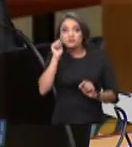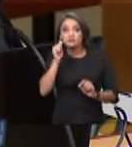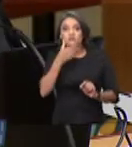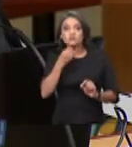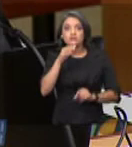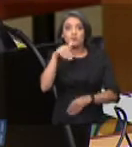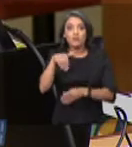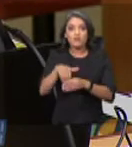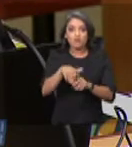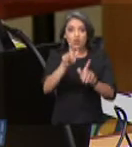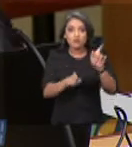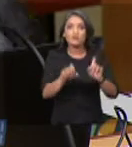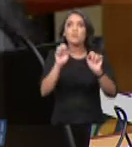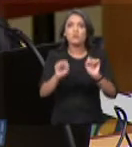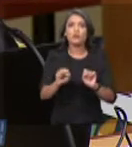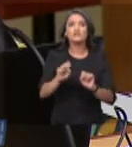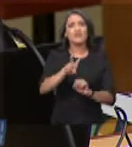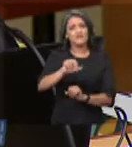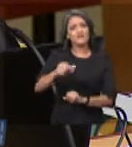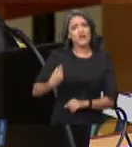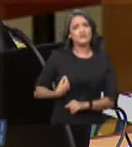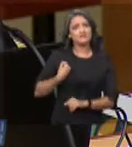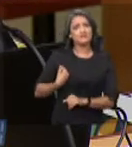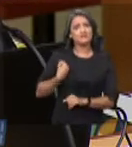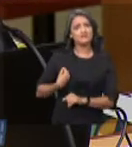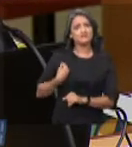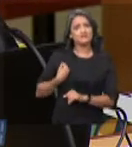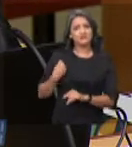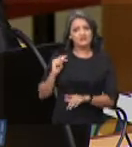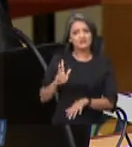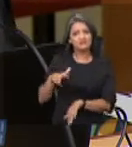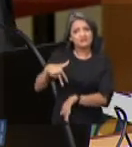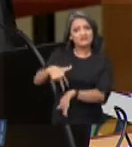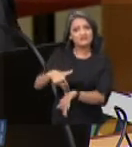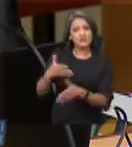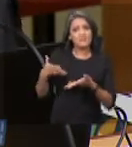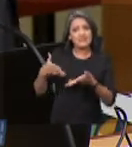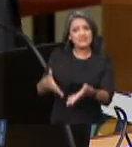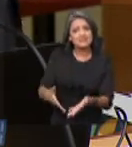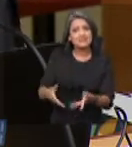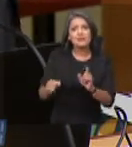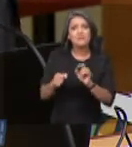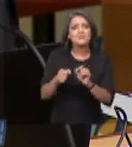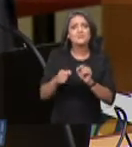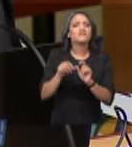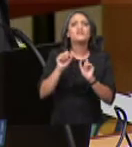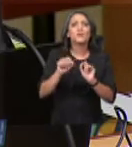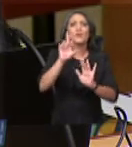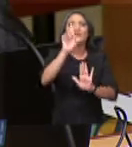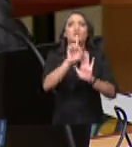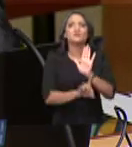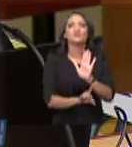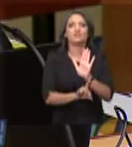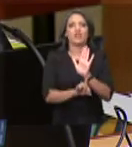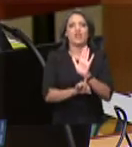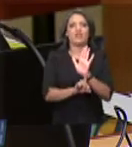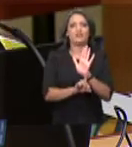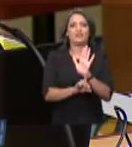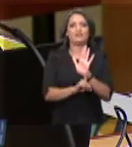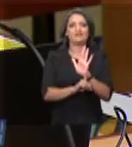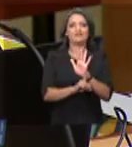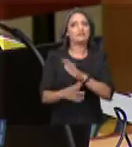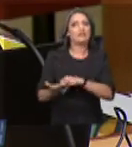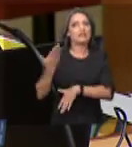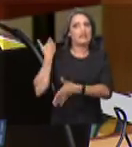compareçam no domingo compareçam para realizar esse sagrado direito conquistado